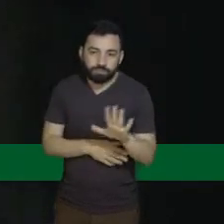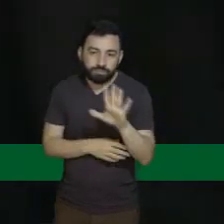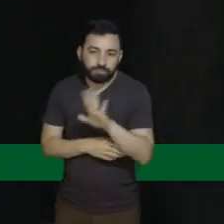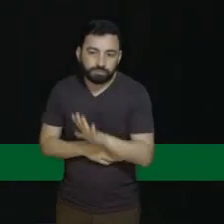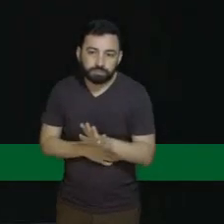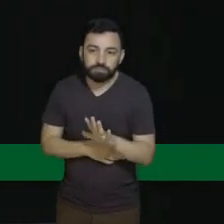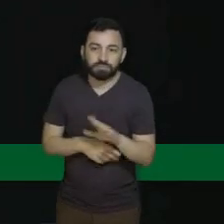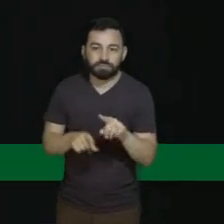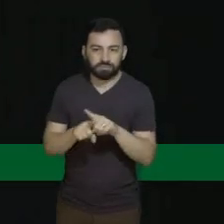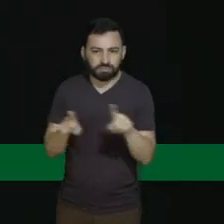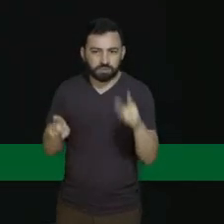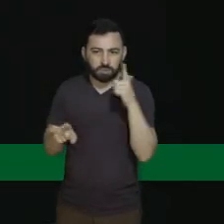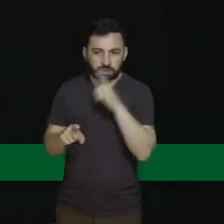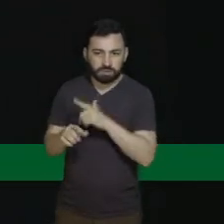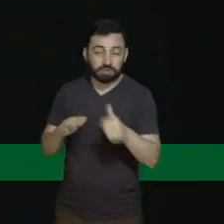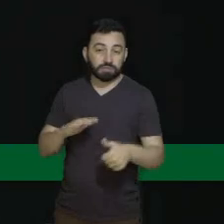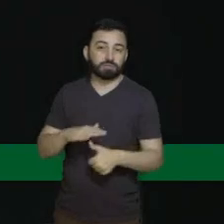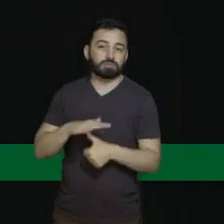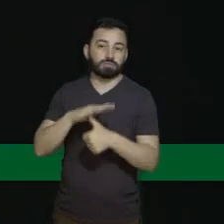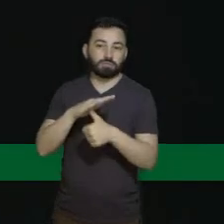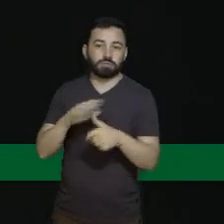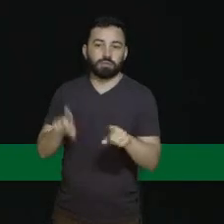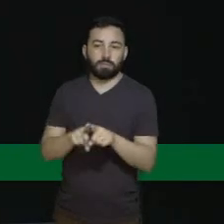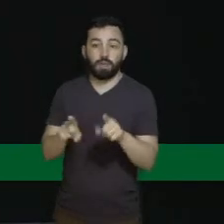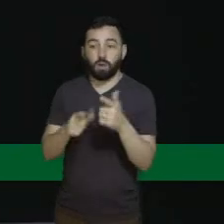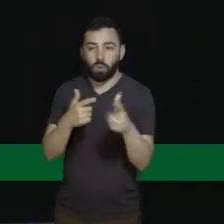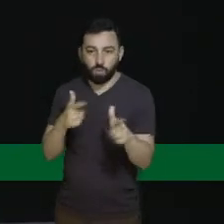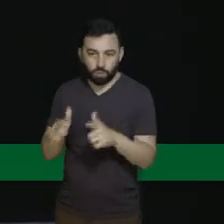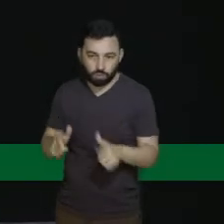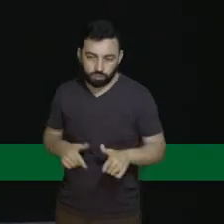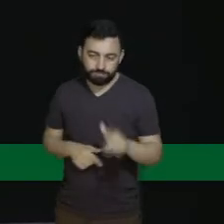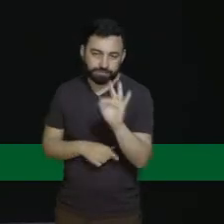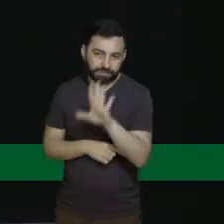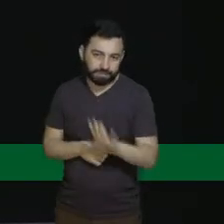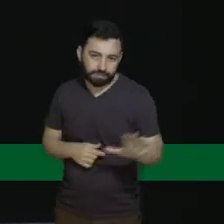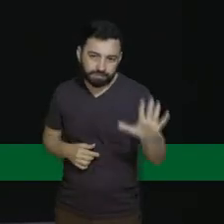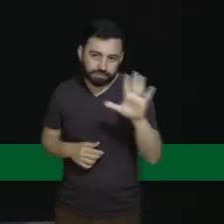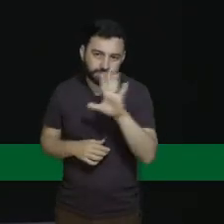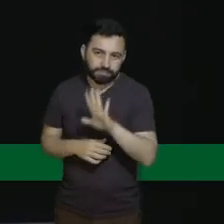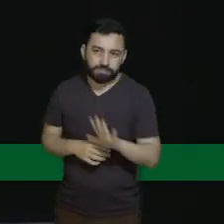para abrigar a reitoria e outros órgãos federais que têm